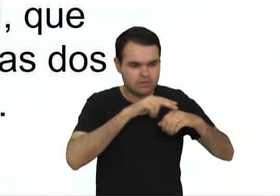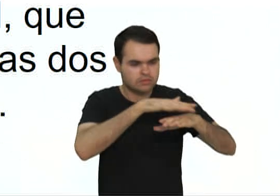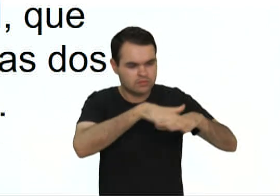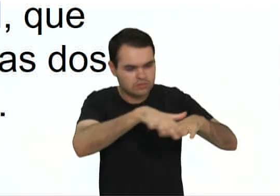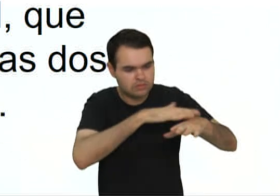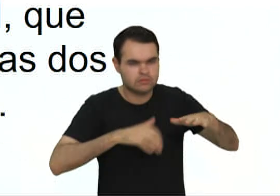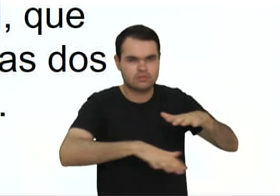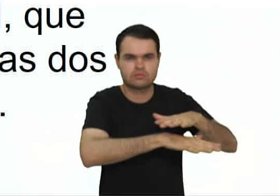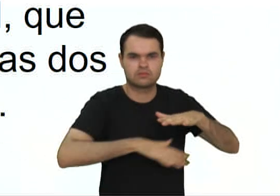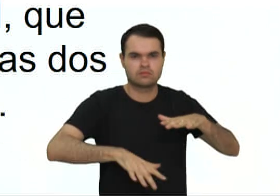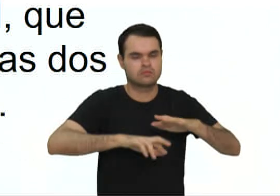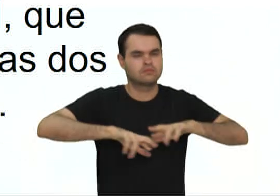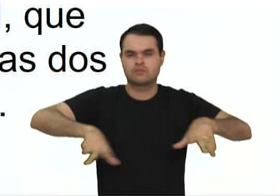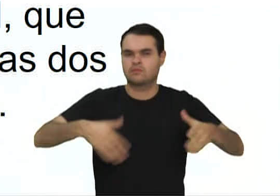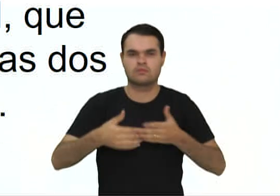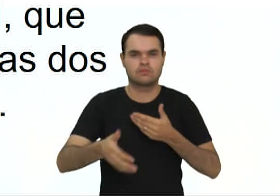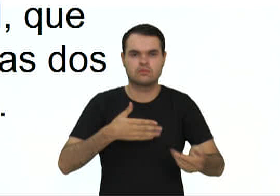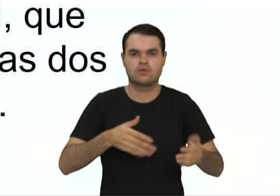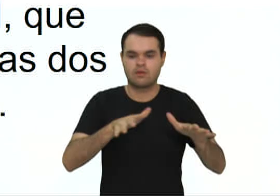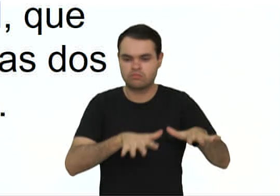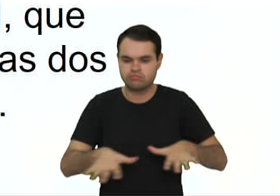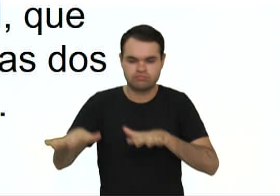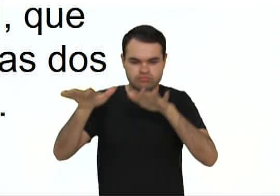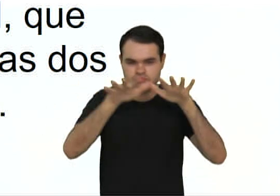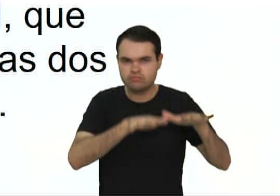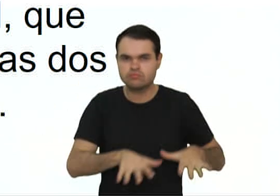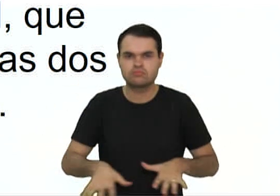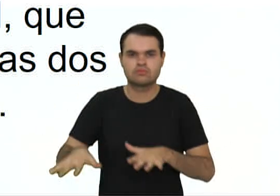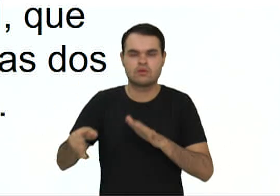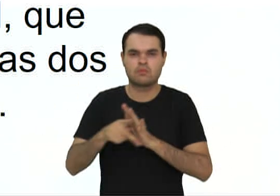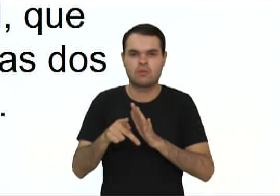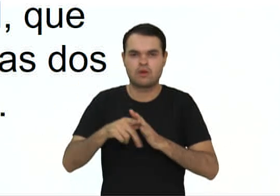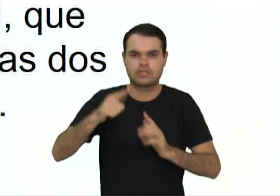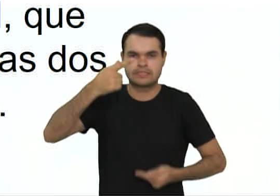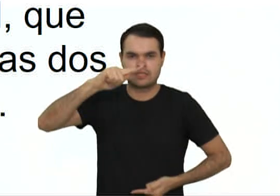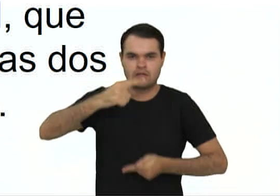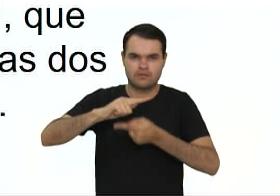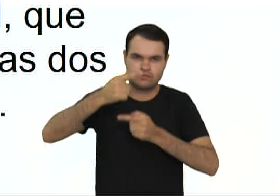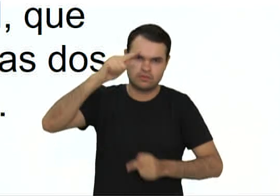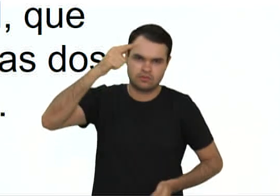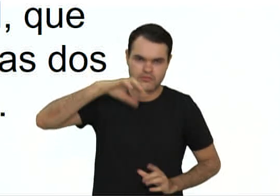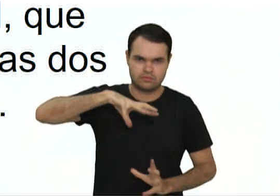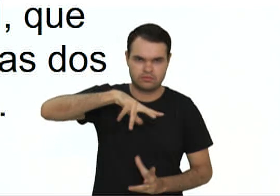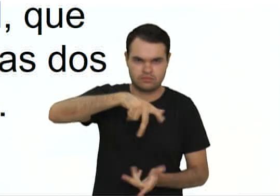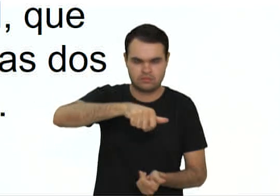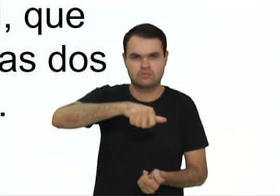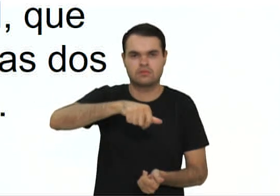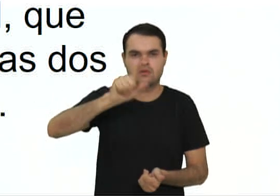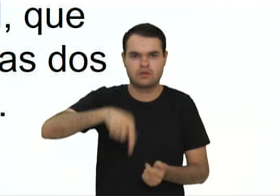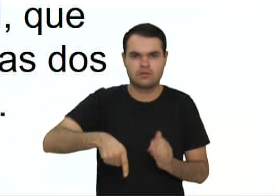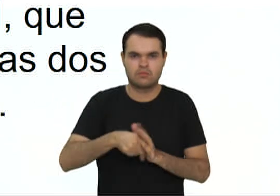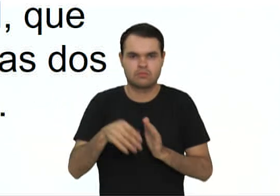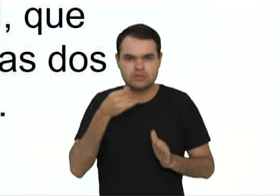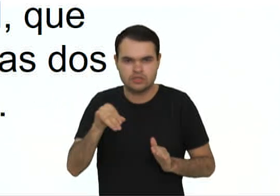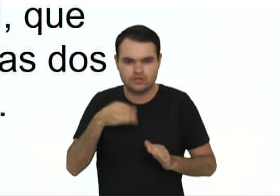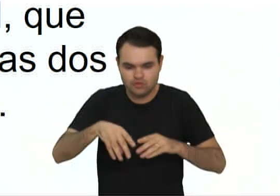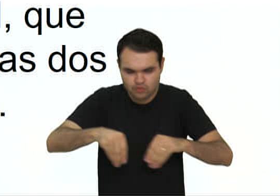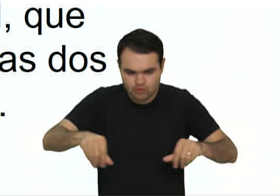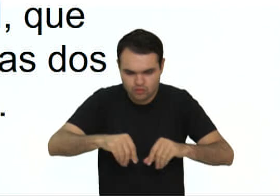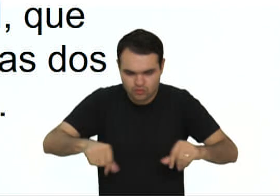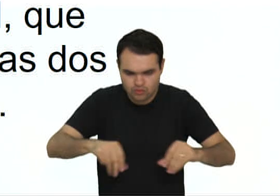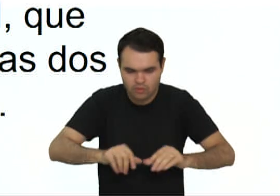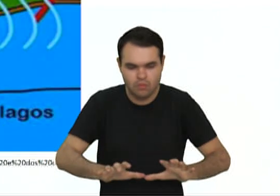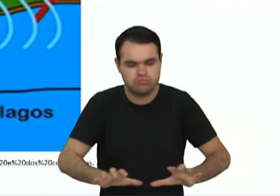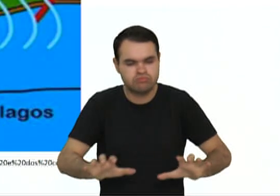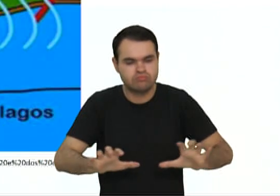atmosfera. E esse movimento é alimentado pela força da gravidade e pela energia do Sol, que provoca a evaporação das águas dos